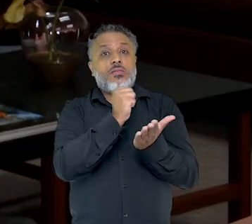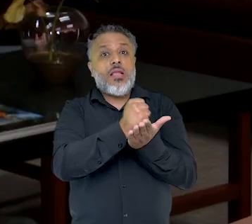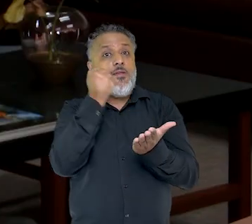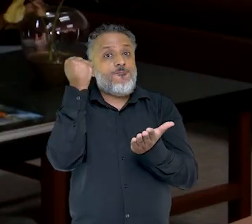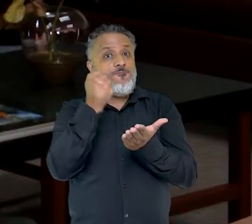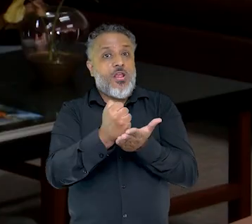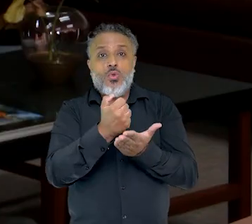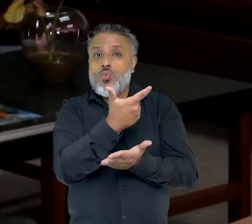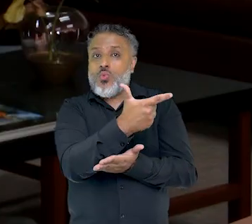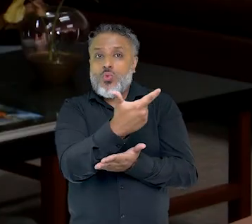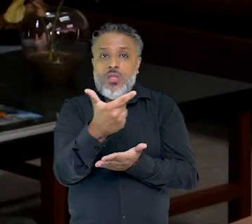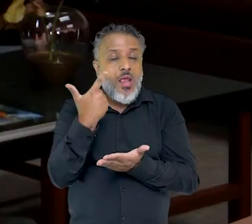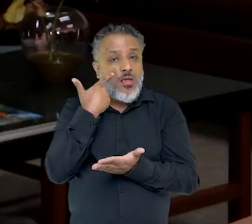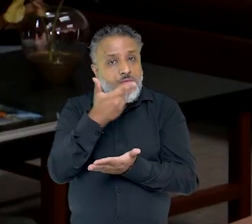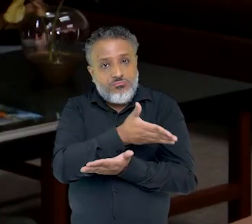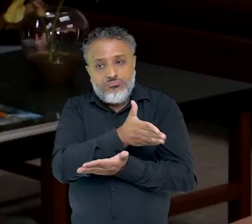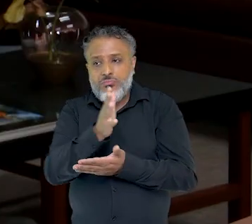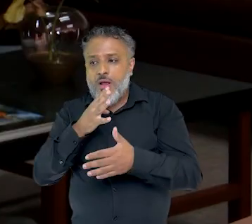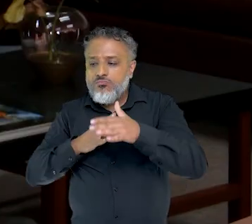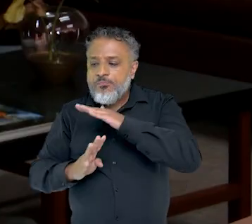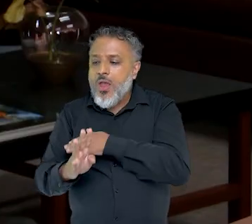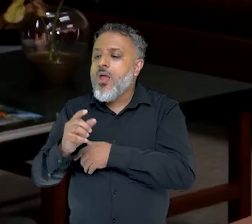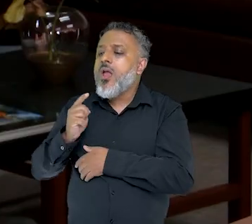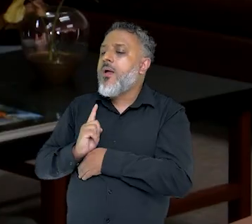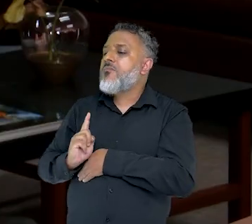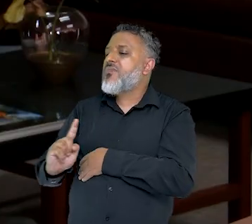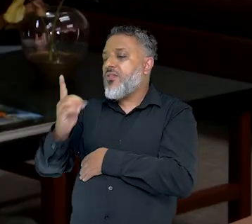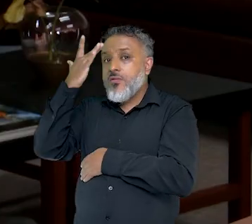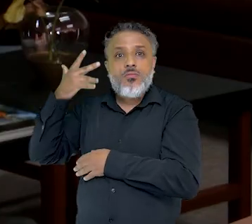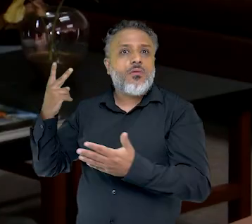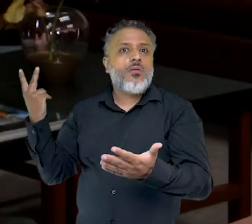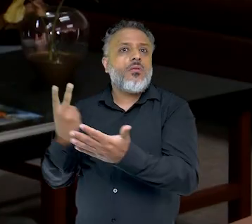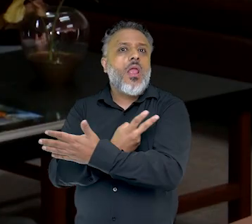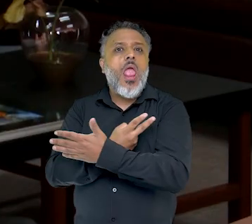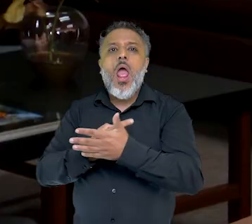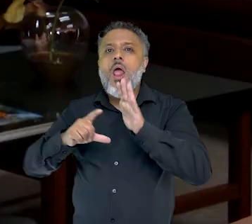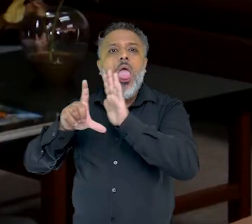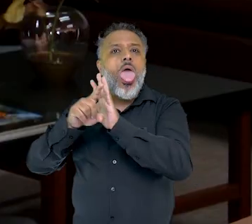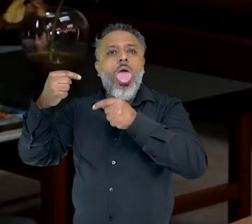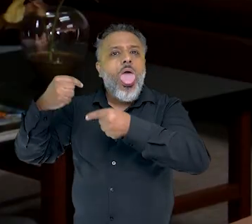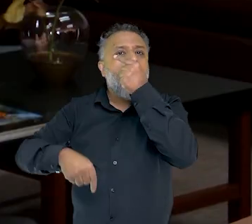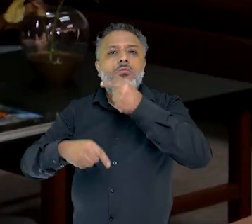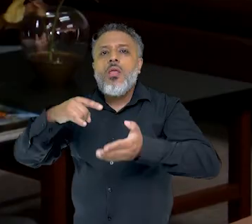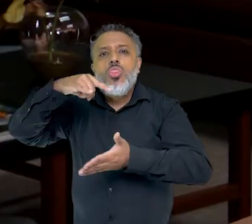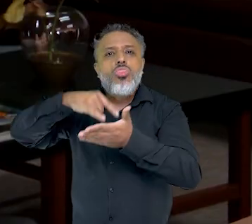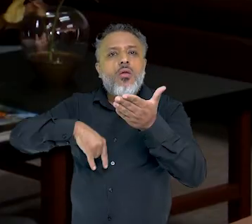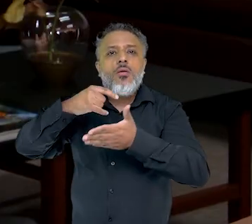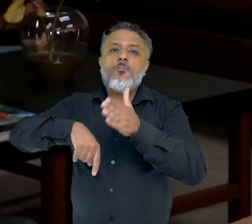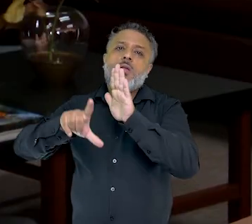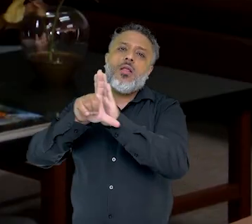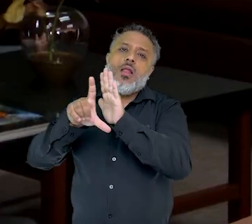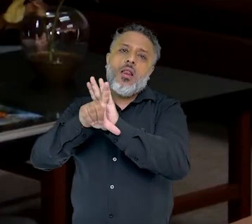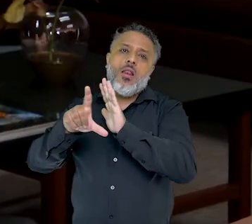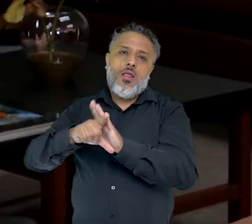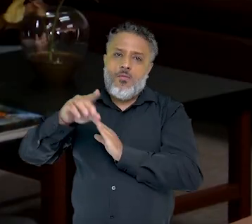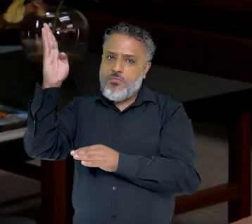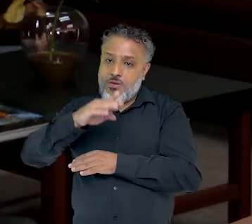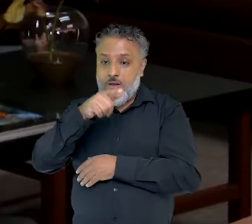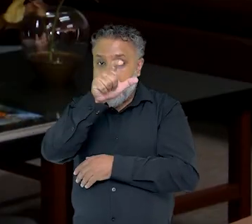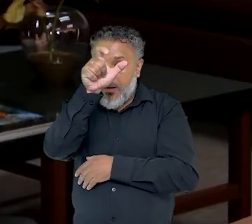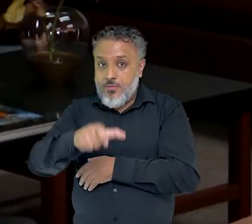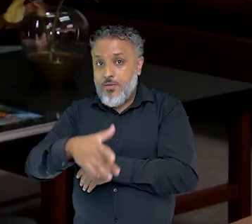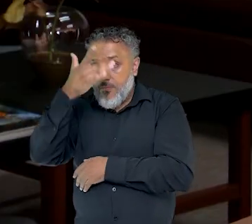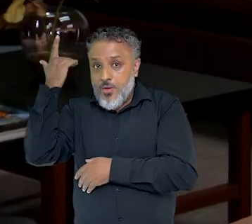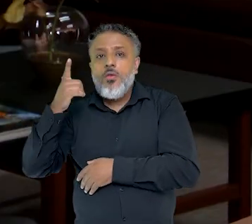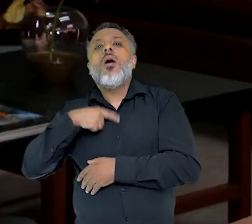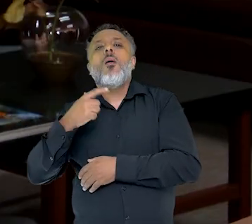inclusive, e essa pessoa já entra então de forma irregular ou indocumentada perante a legislação brasileira. Essa pessoa é passível